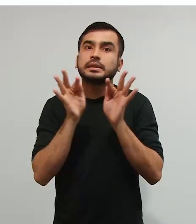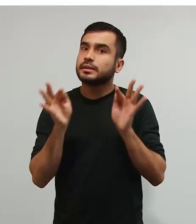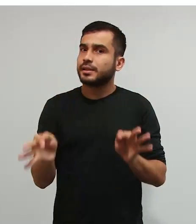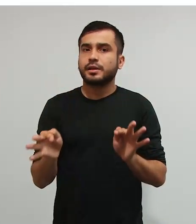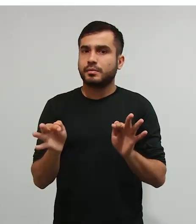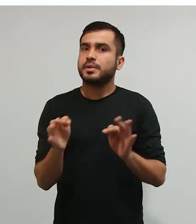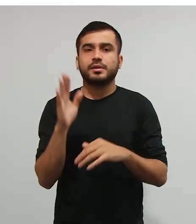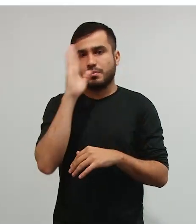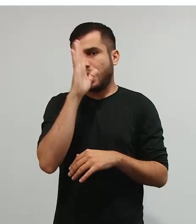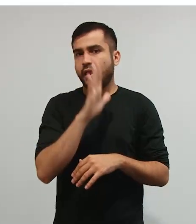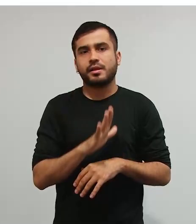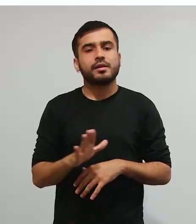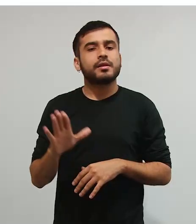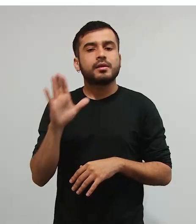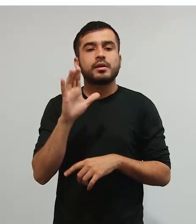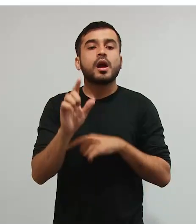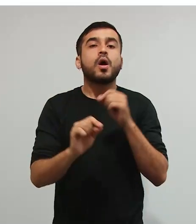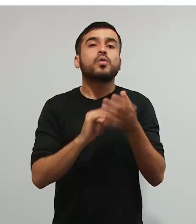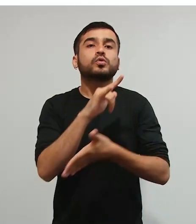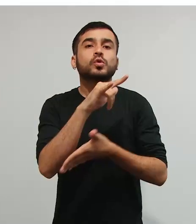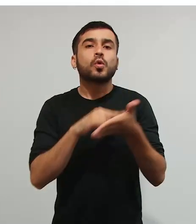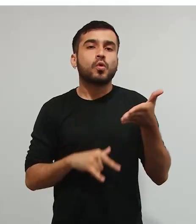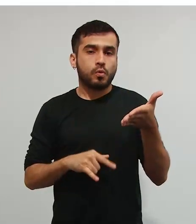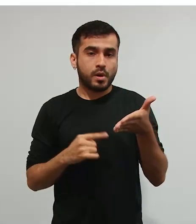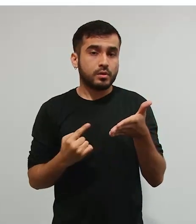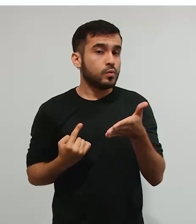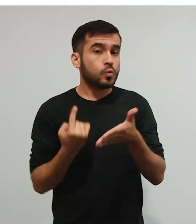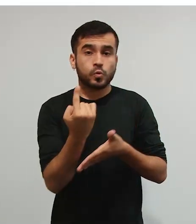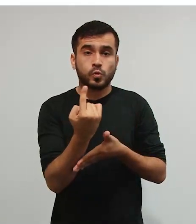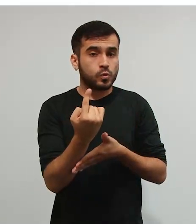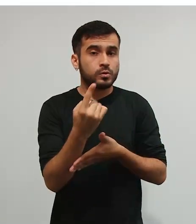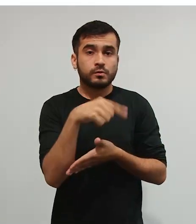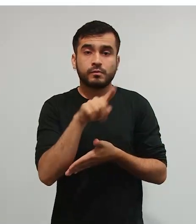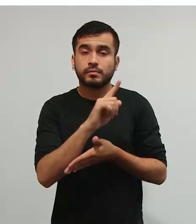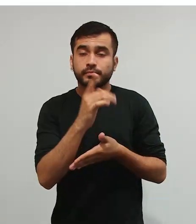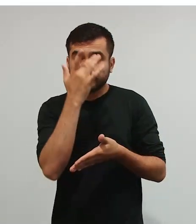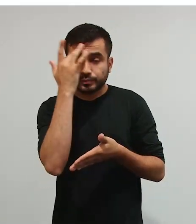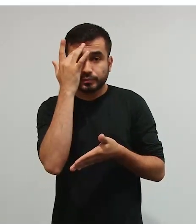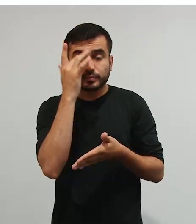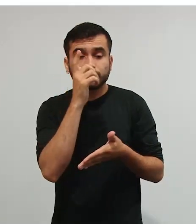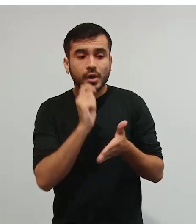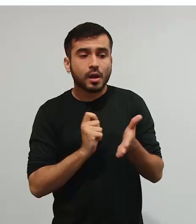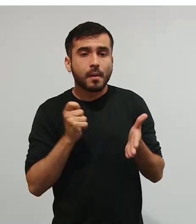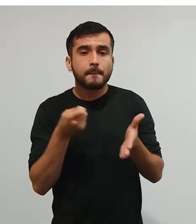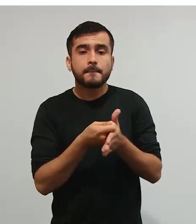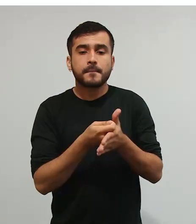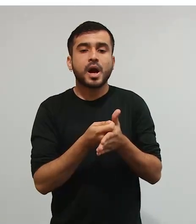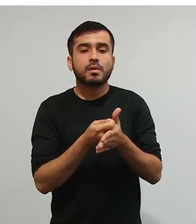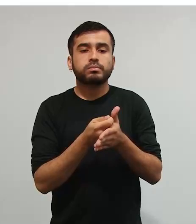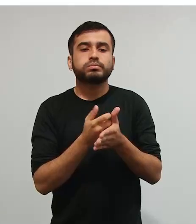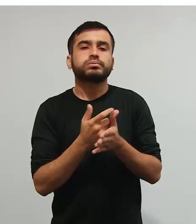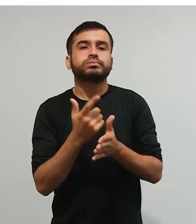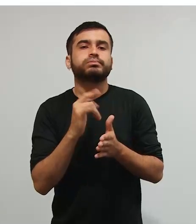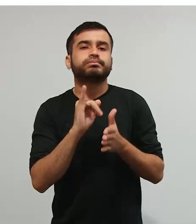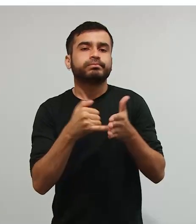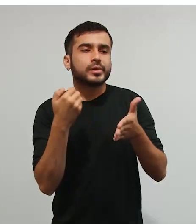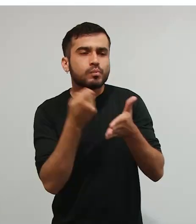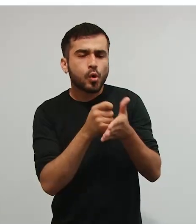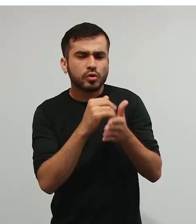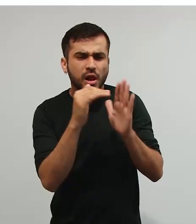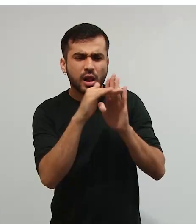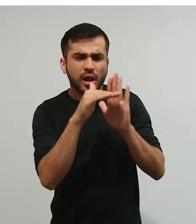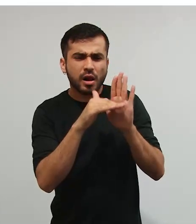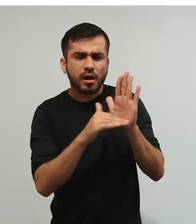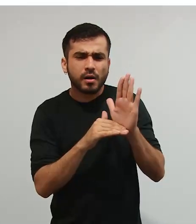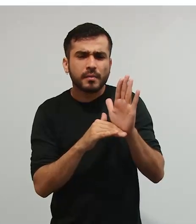é o Simples Nacional, que é um documento único de arrecadação que você vai arrecadar esse tanto de tributo aqui,